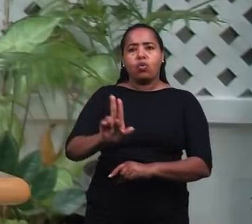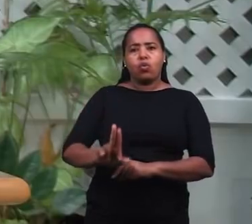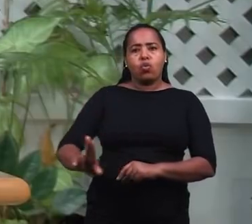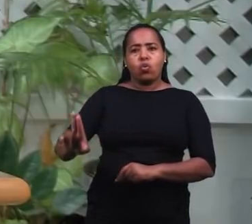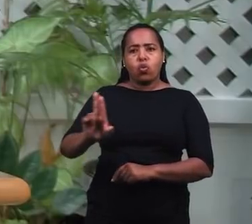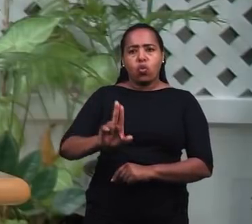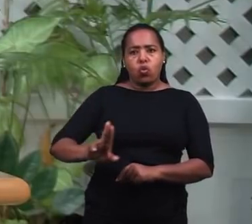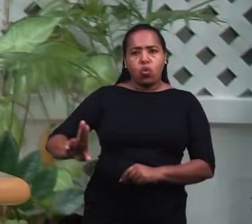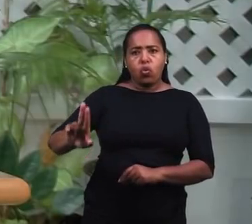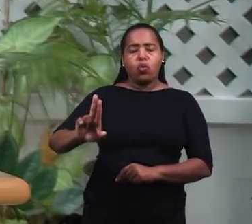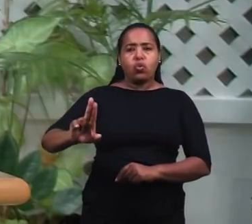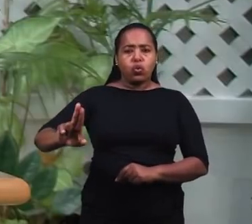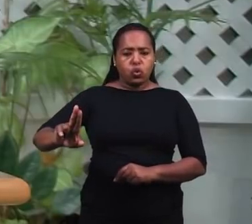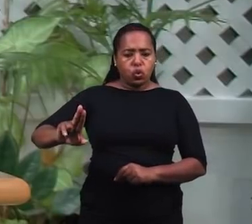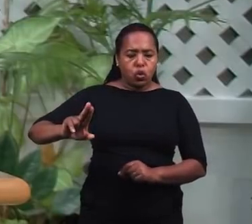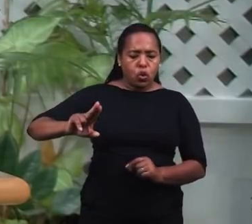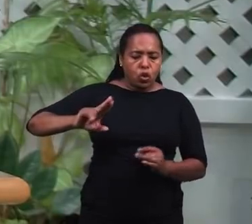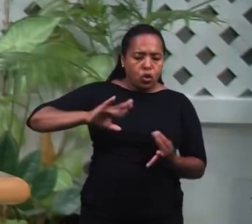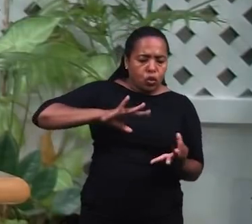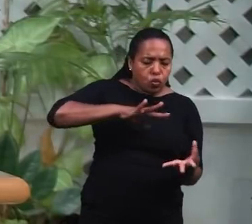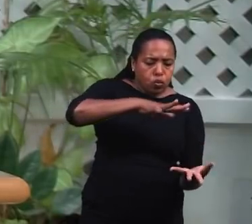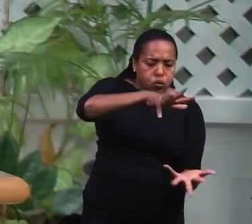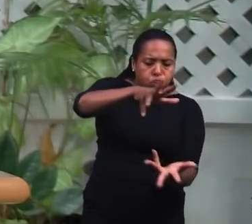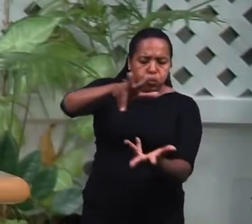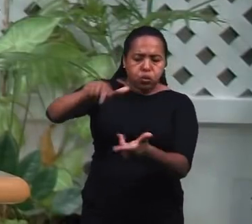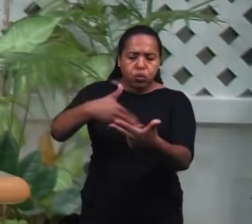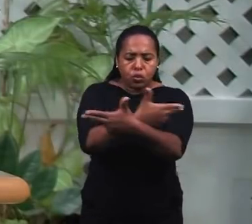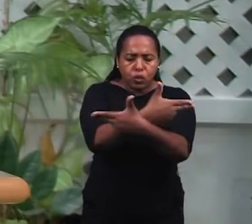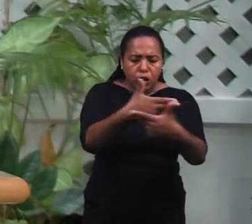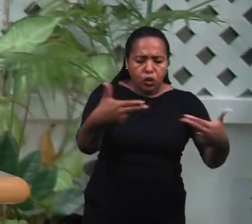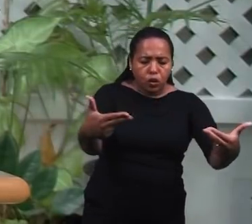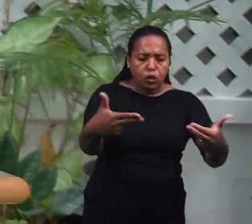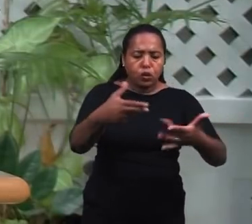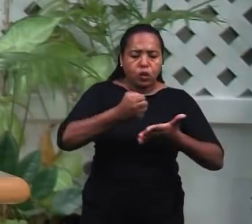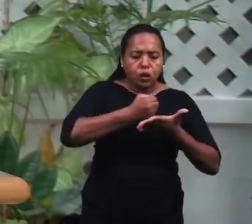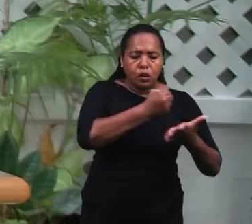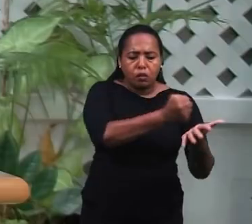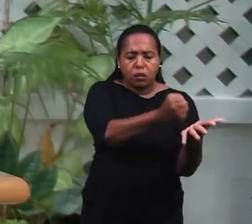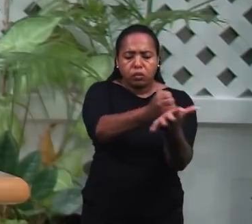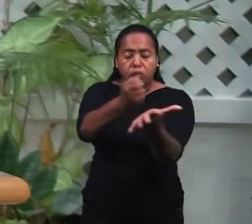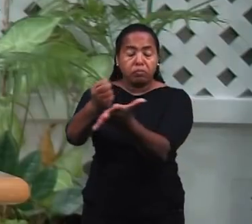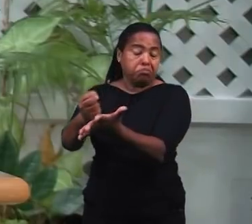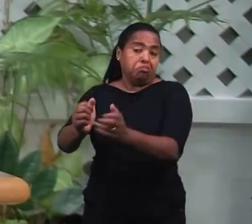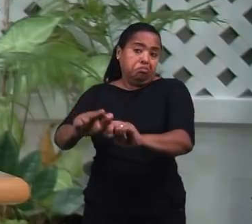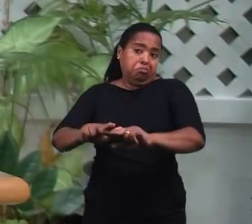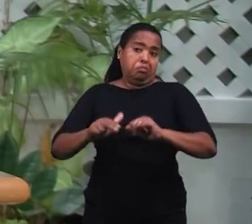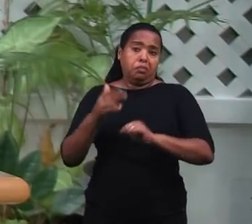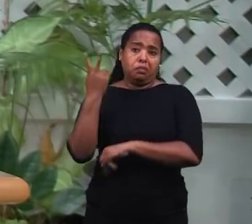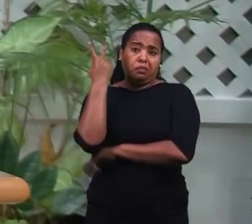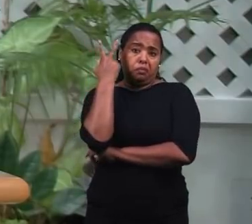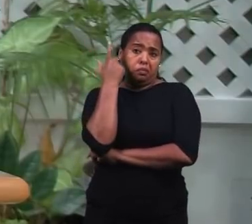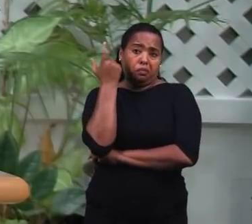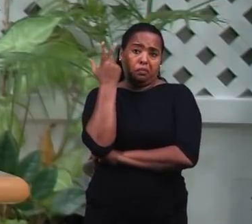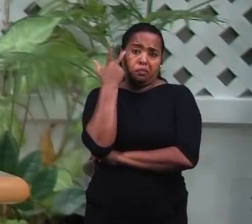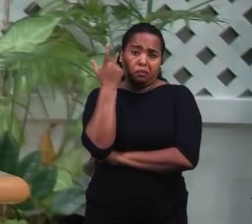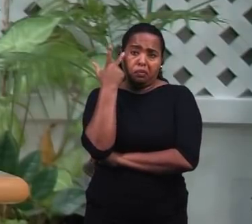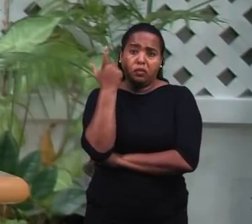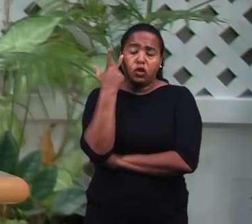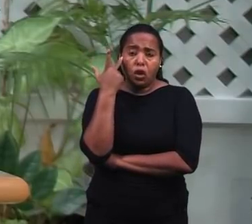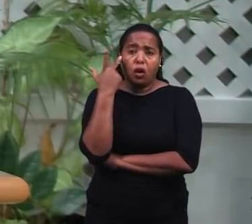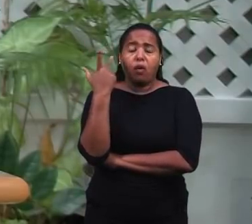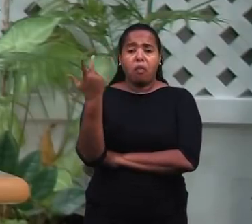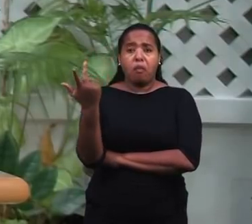de todos os seus recursos, o que é natural, dada